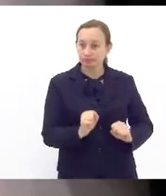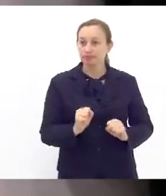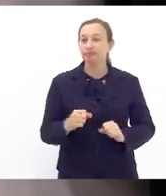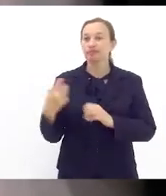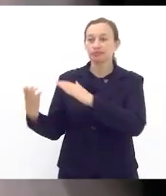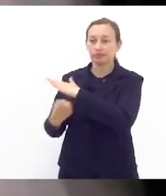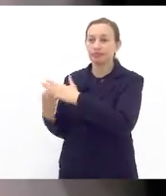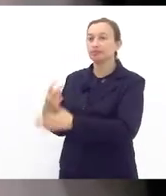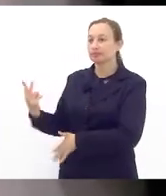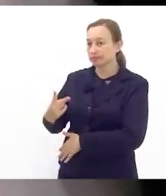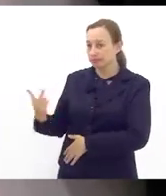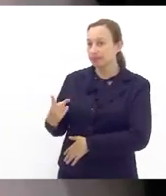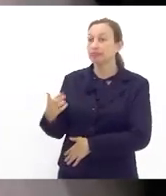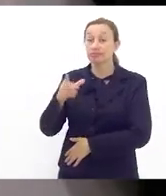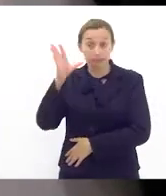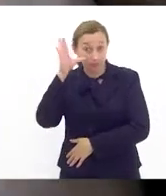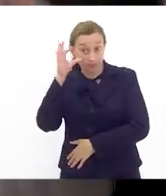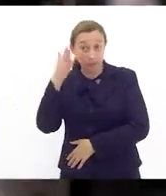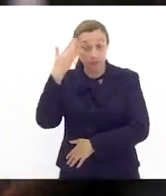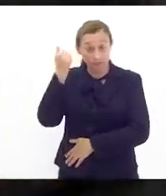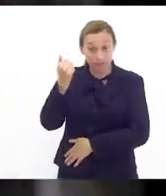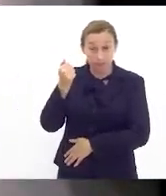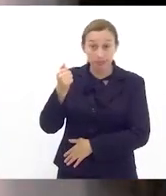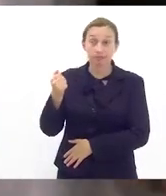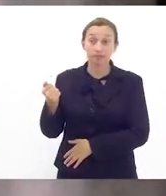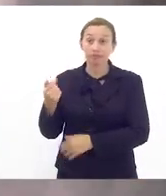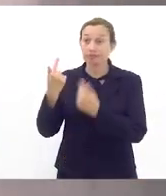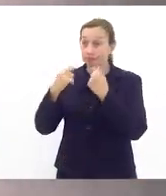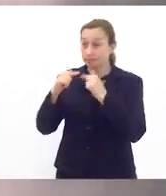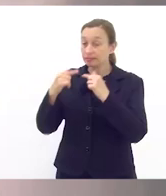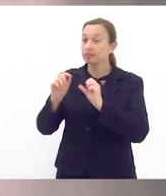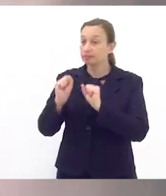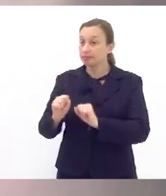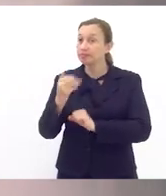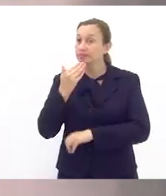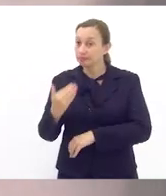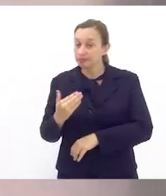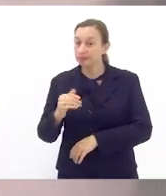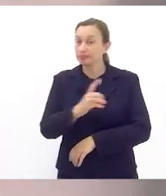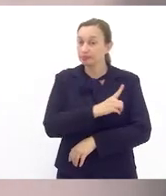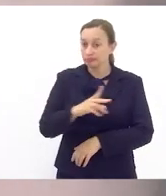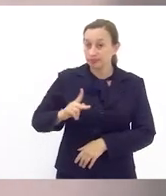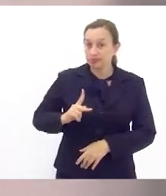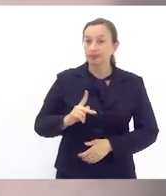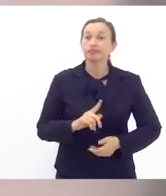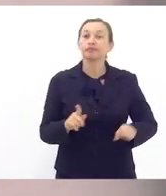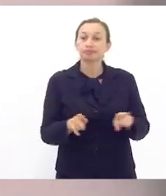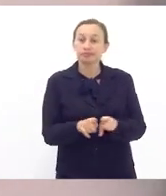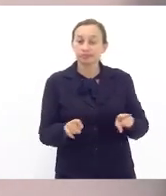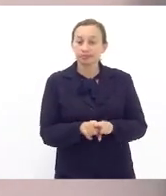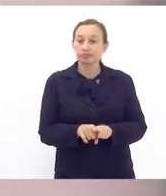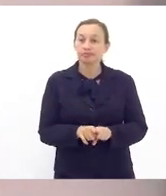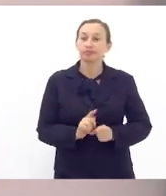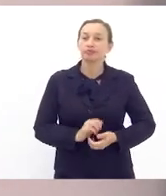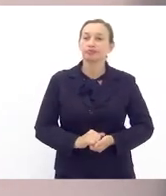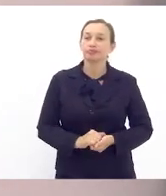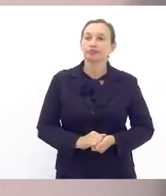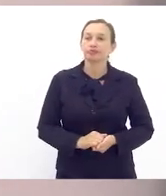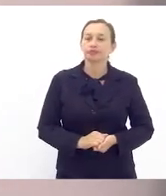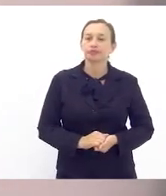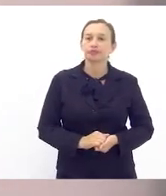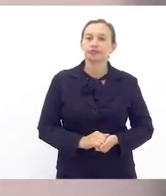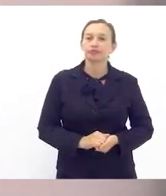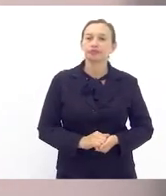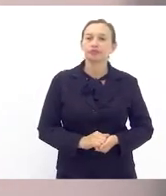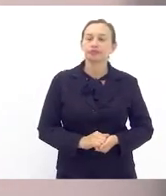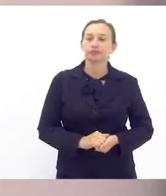se quiserem Se tiver interesse em saber dessas demandas eles podem solicitar para defensoria além disso a gente tem através do núcleo de Defesa